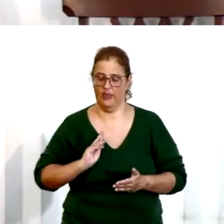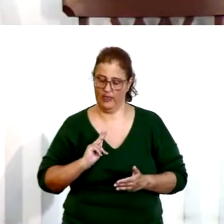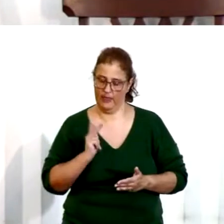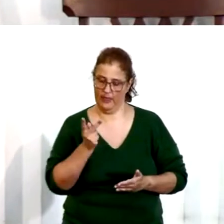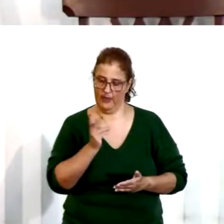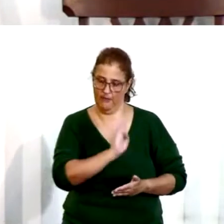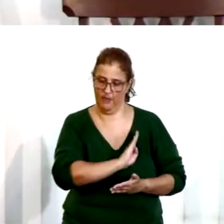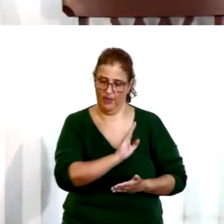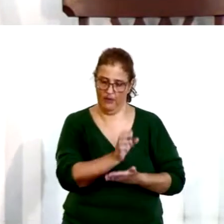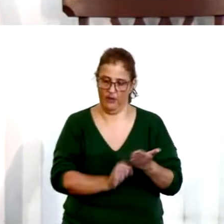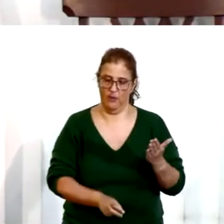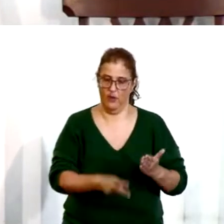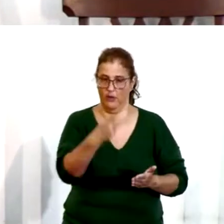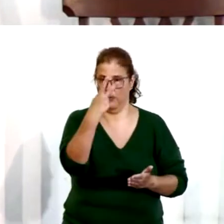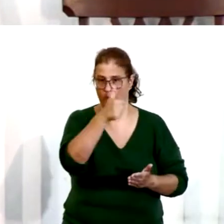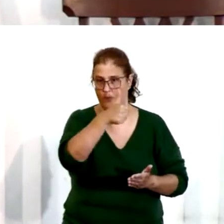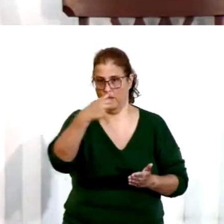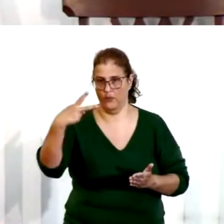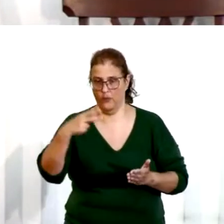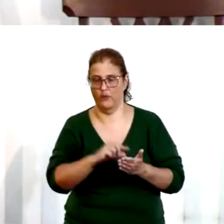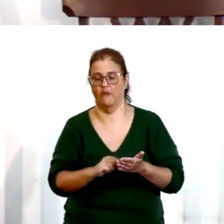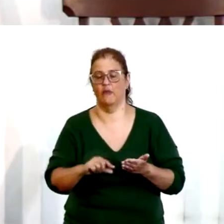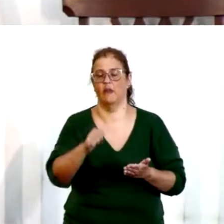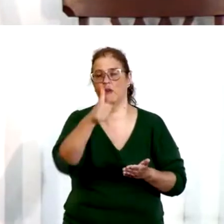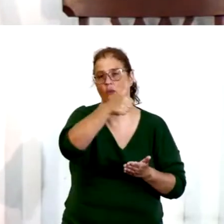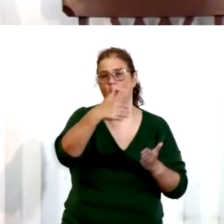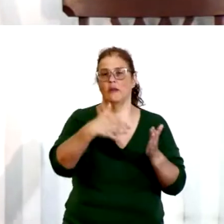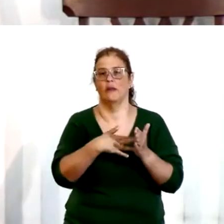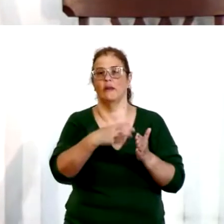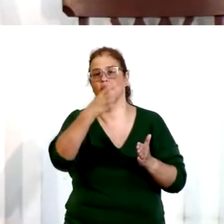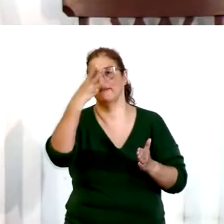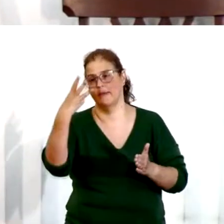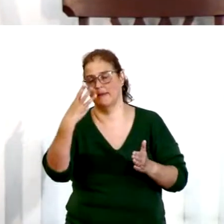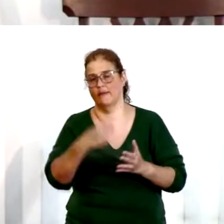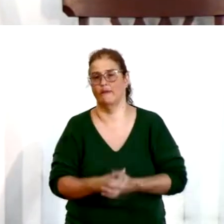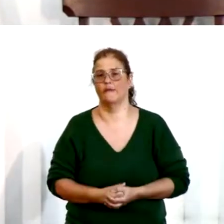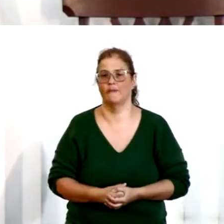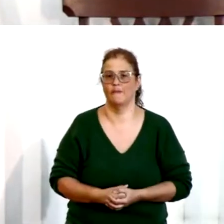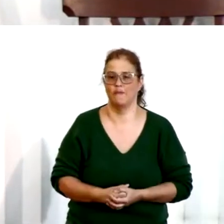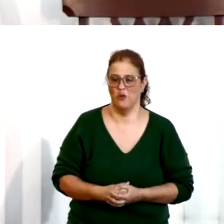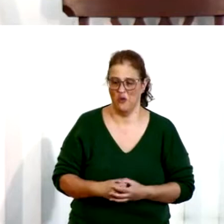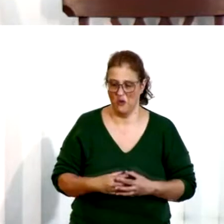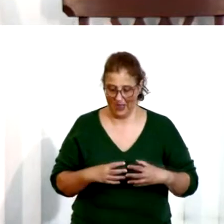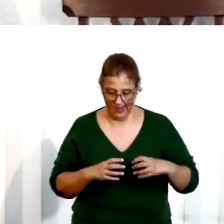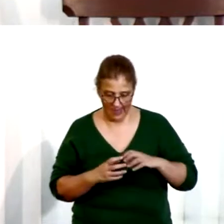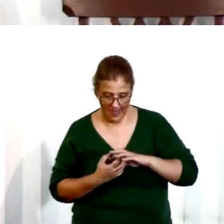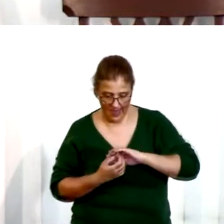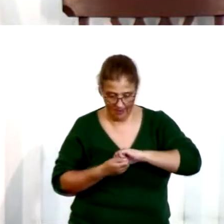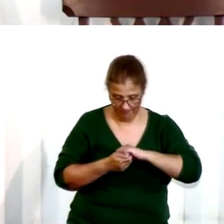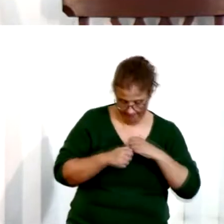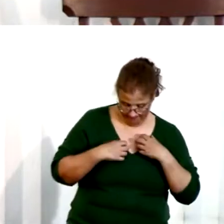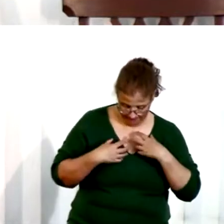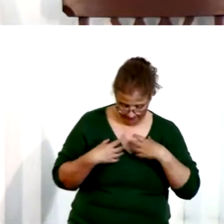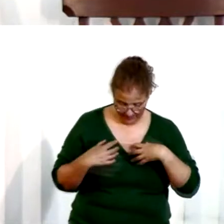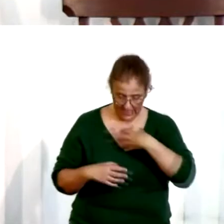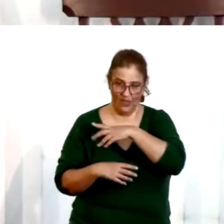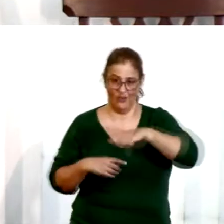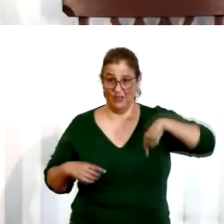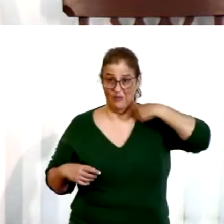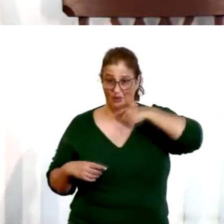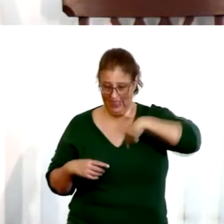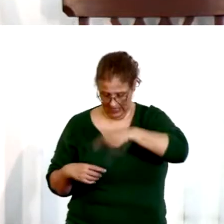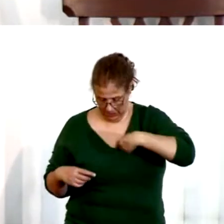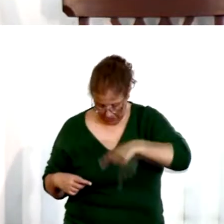12, versículos 1 a 3. O que é desembaraçar? O que é se soltar? O que